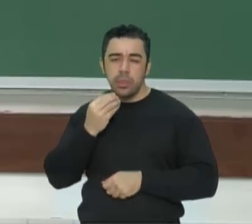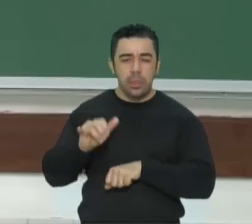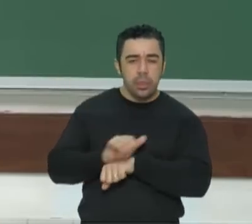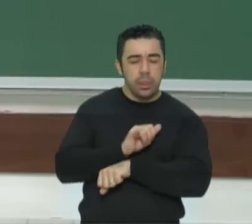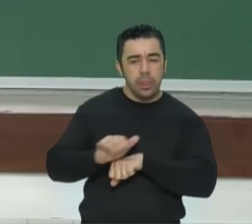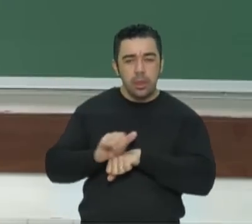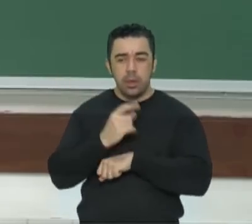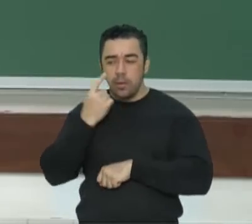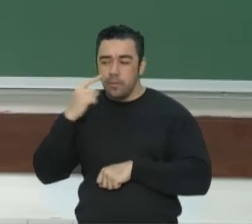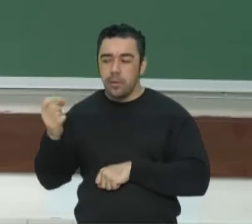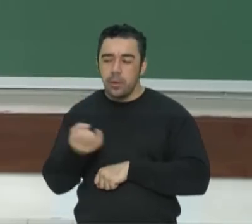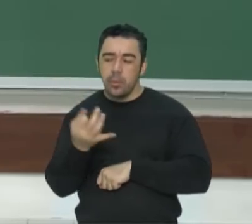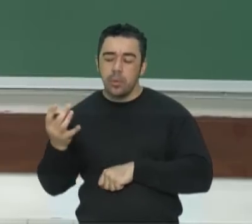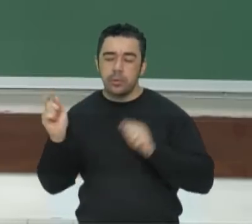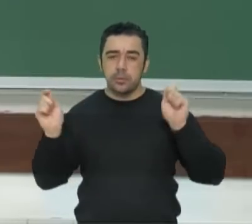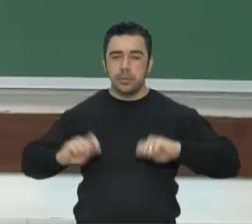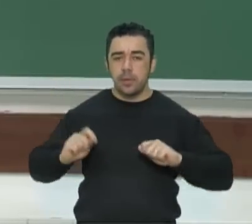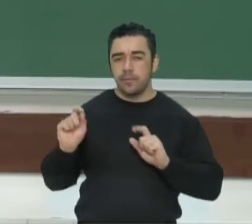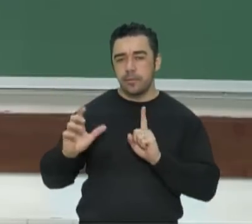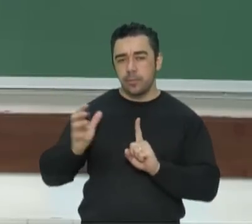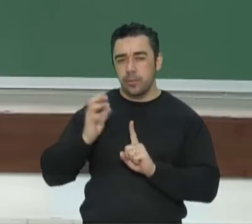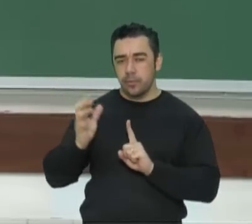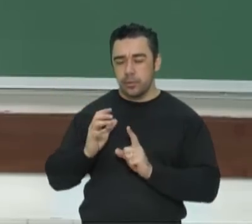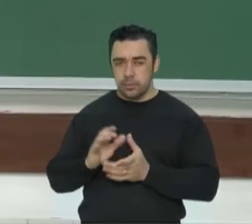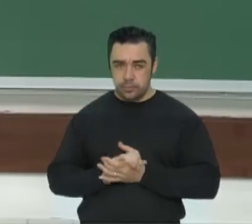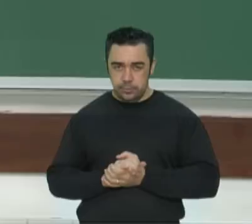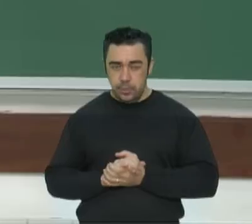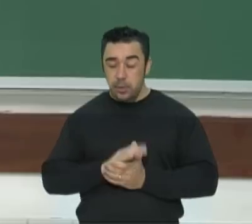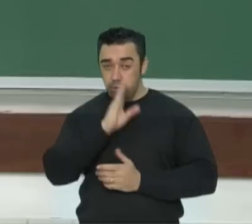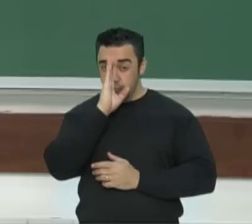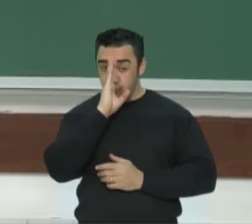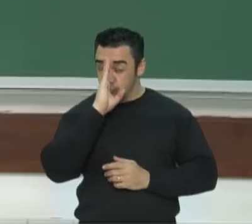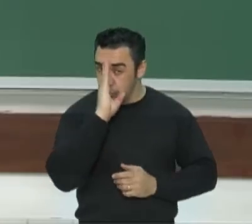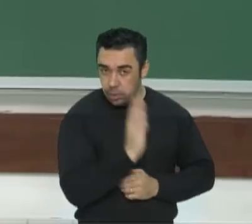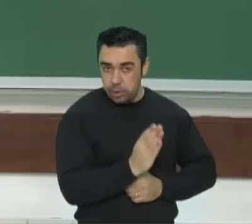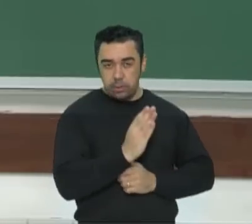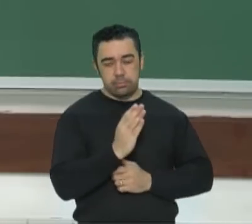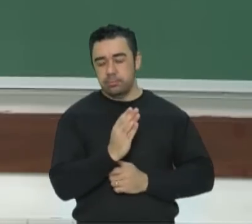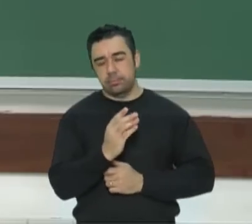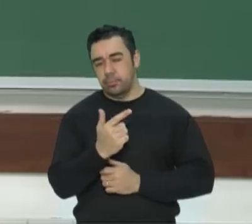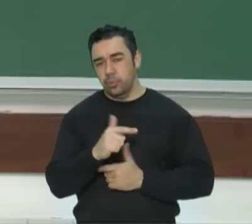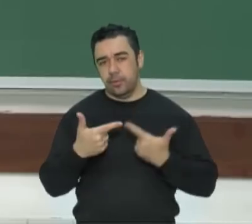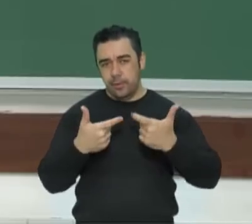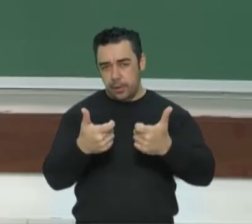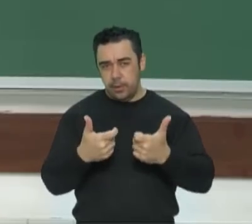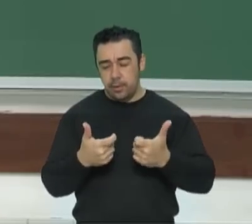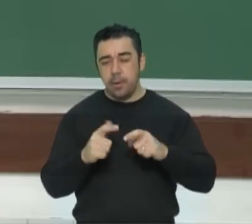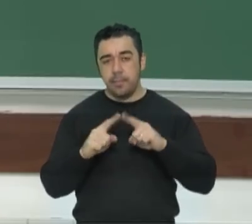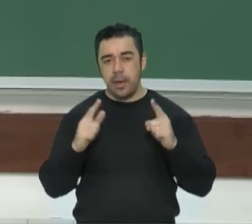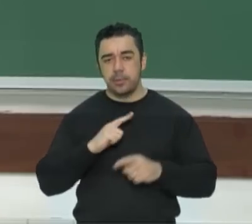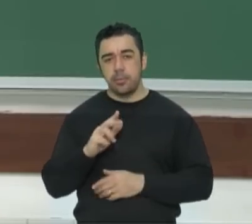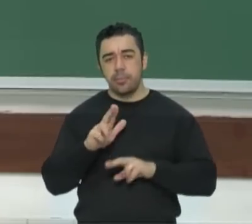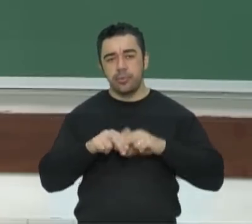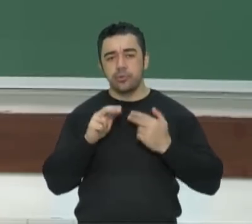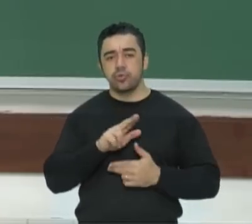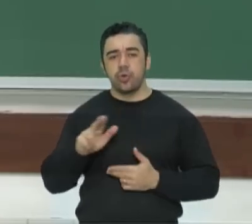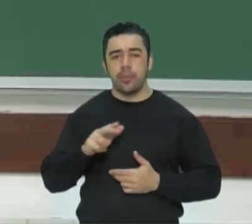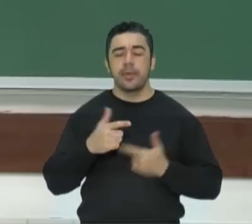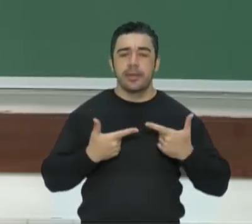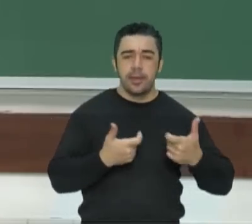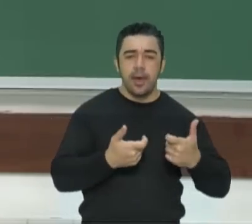e o seu poder de influência. Mas diretamente um contra o outro não houve confronto. E aí vem o nome